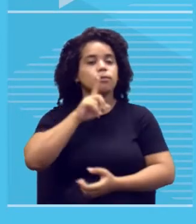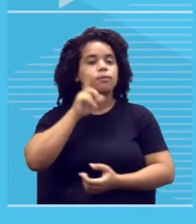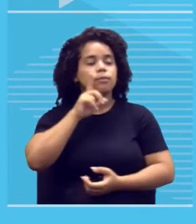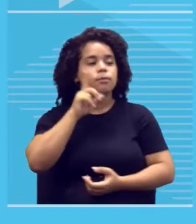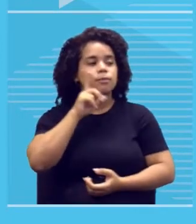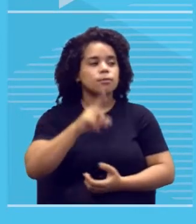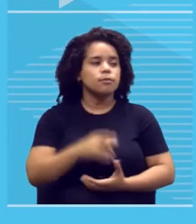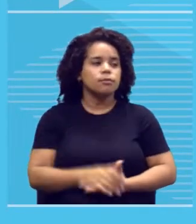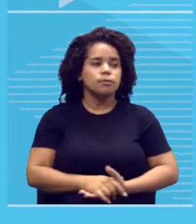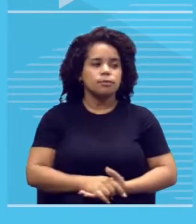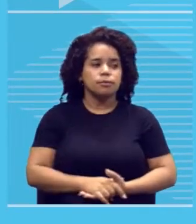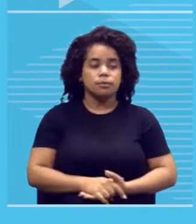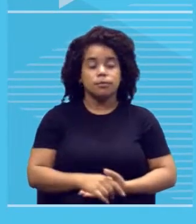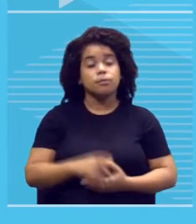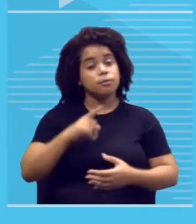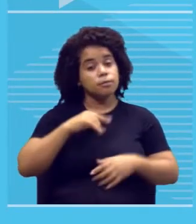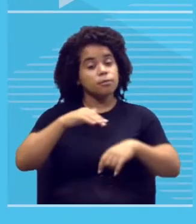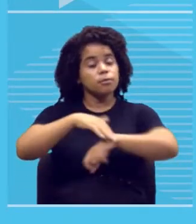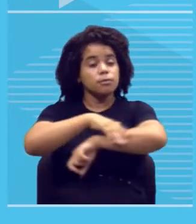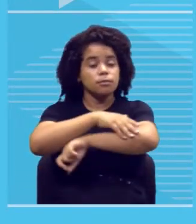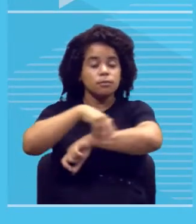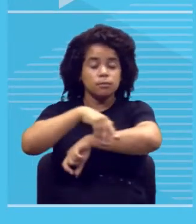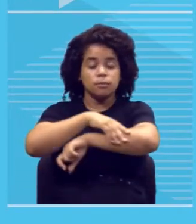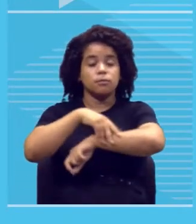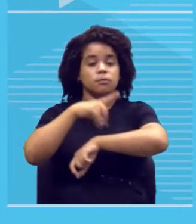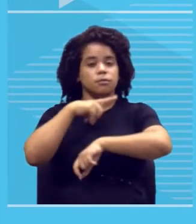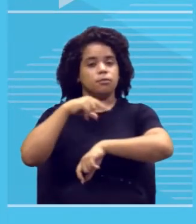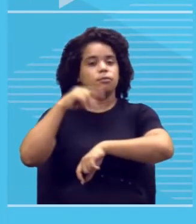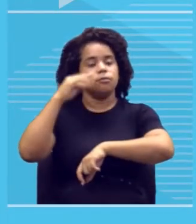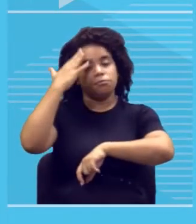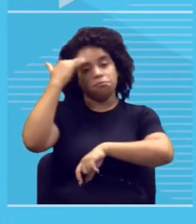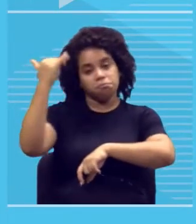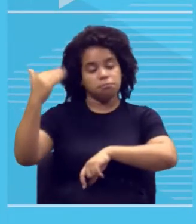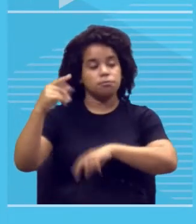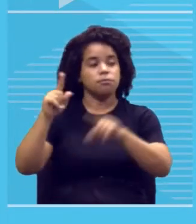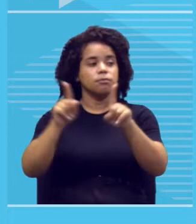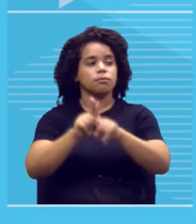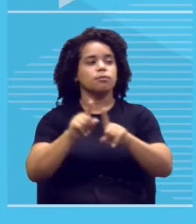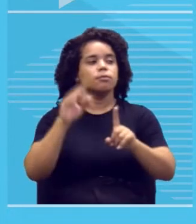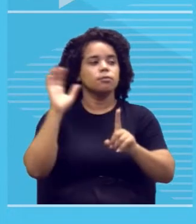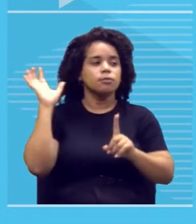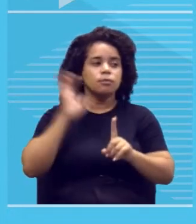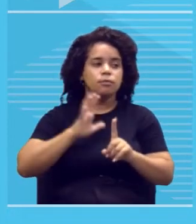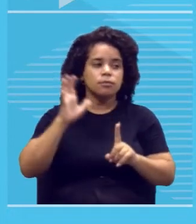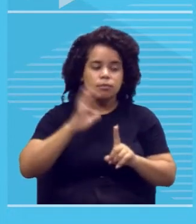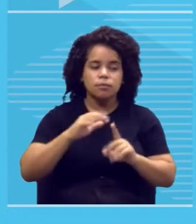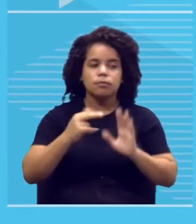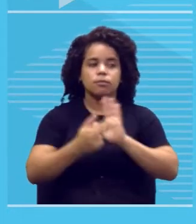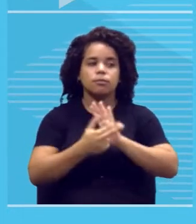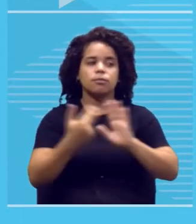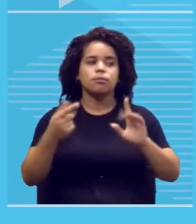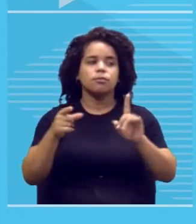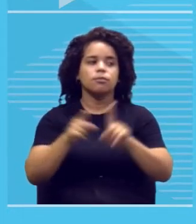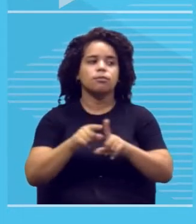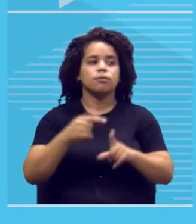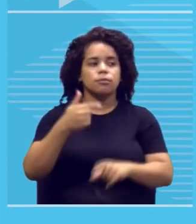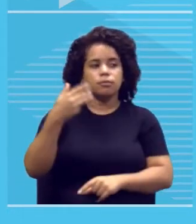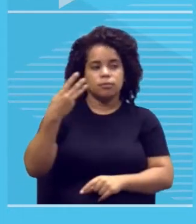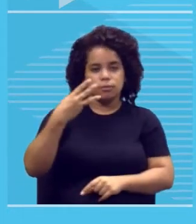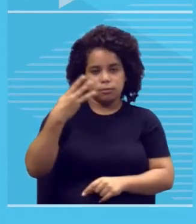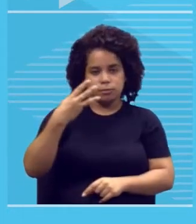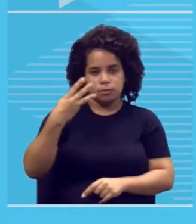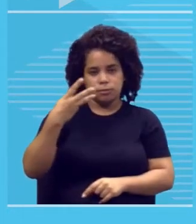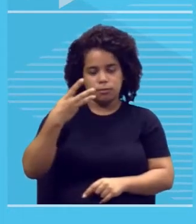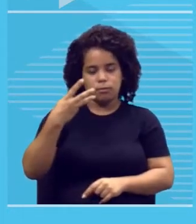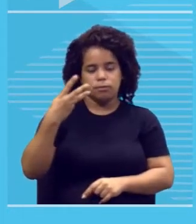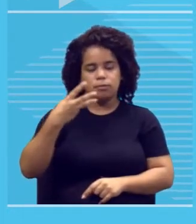bom a brother tava estourando né e influenciando ele o brecht na sua terceira fase aqui